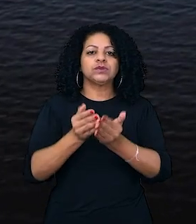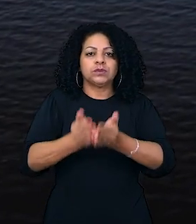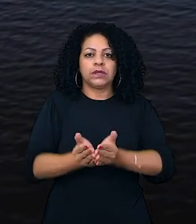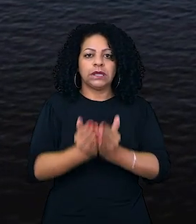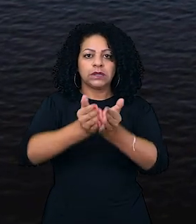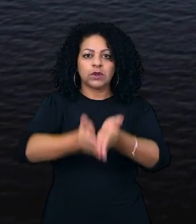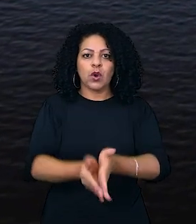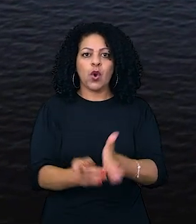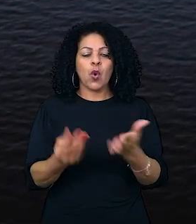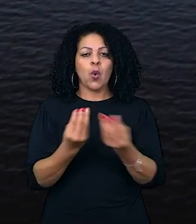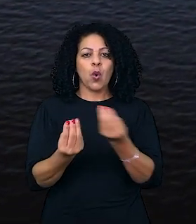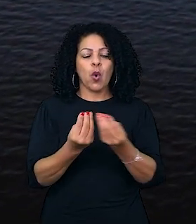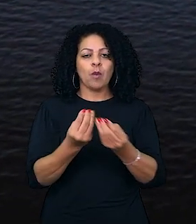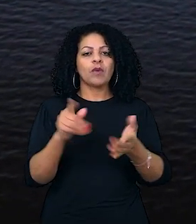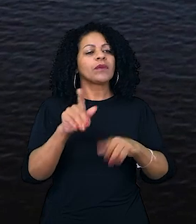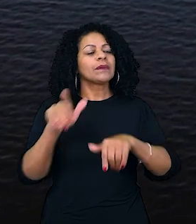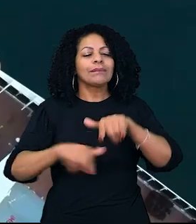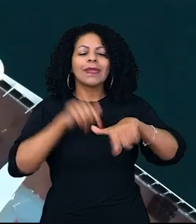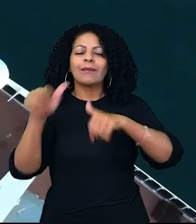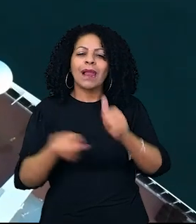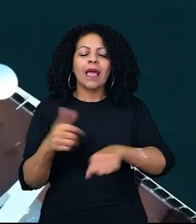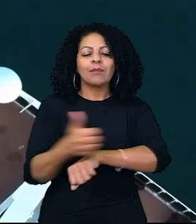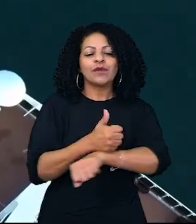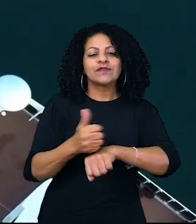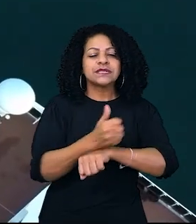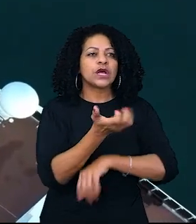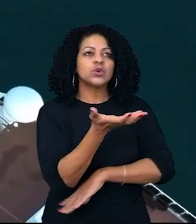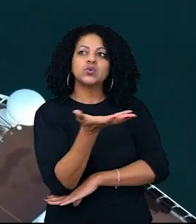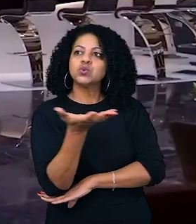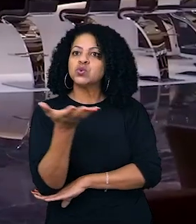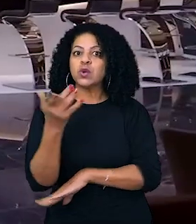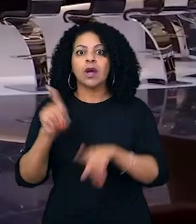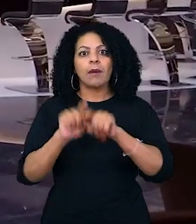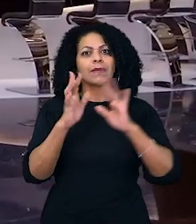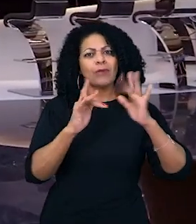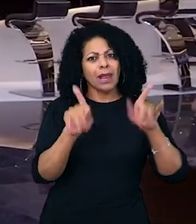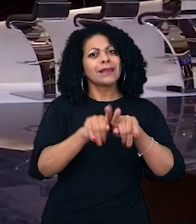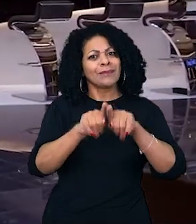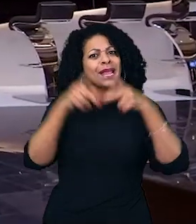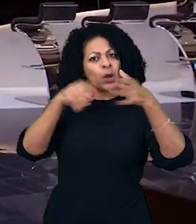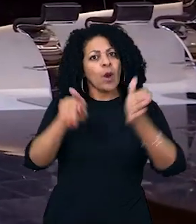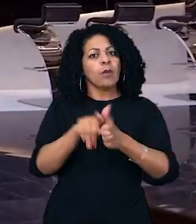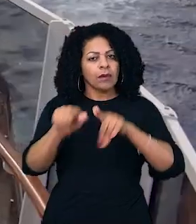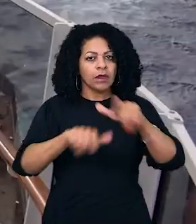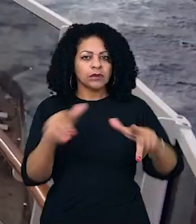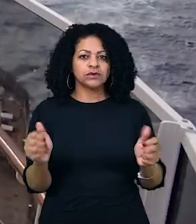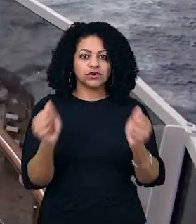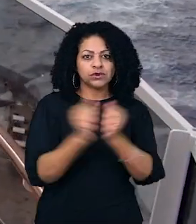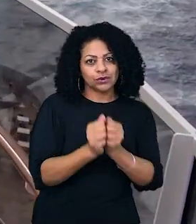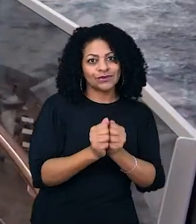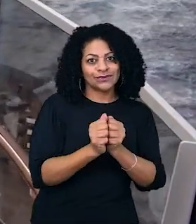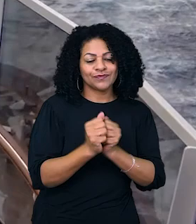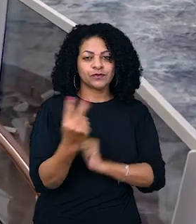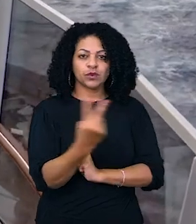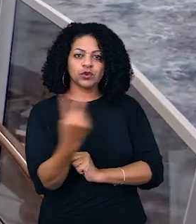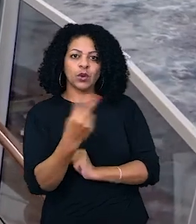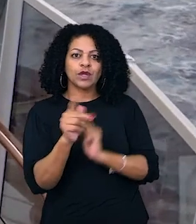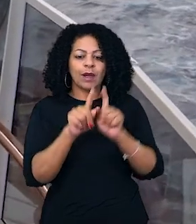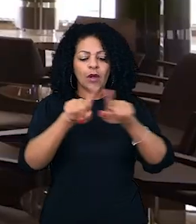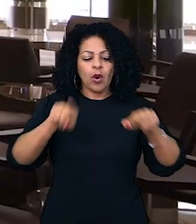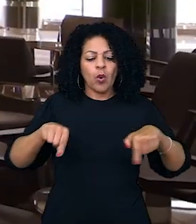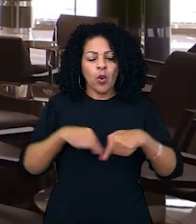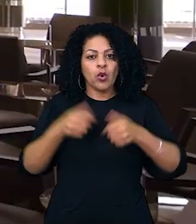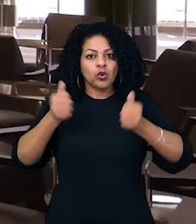para atuar como assistente de bartender. O então namorado dela também trabalhava no navio, por isso os dois dividiam